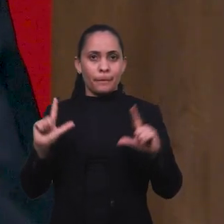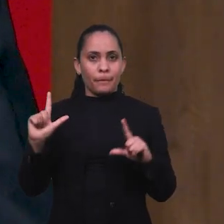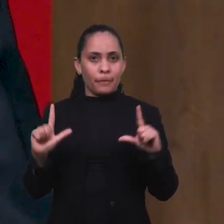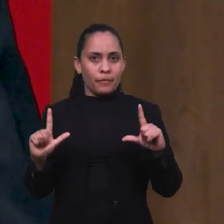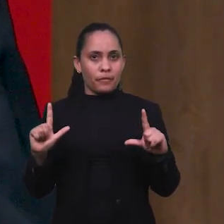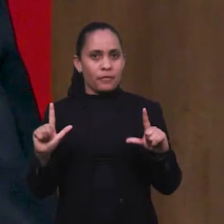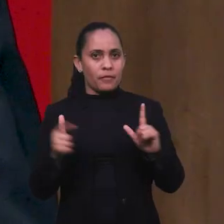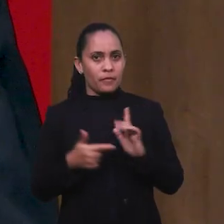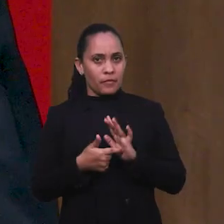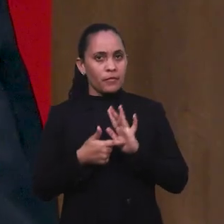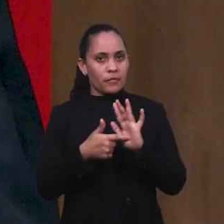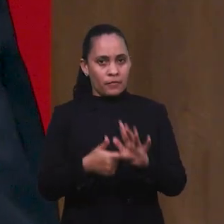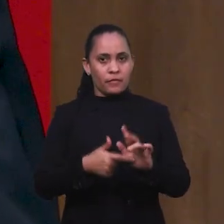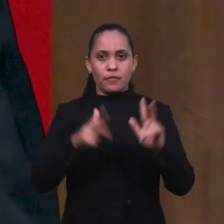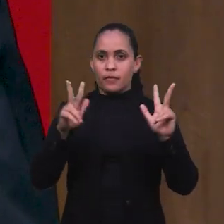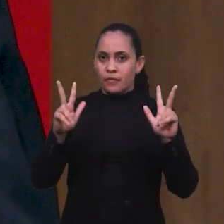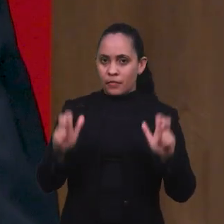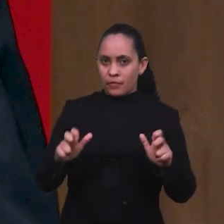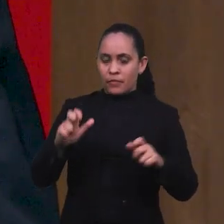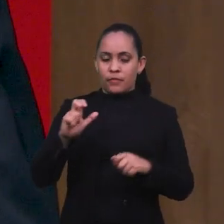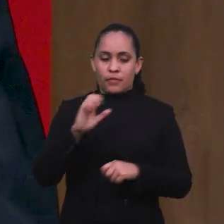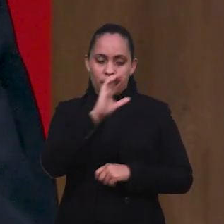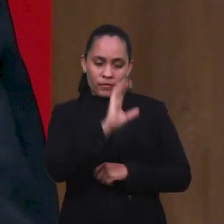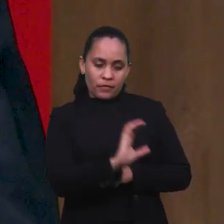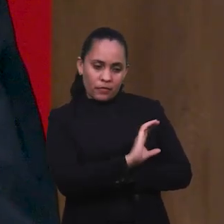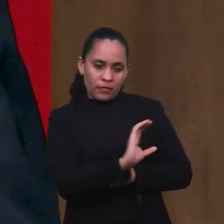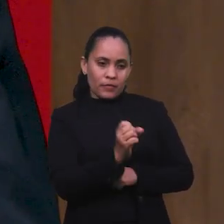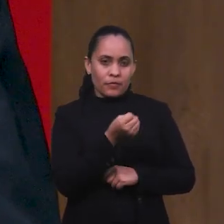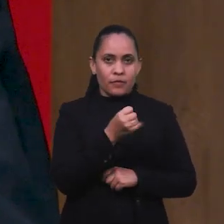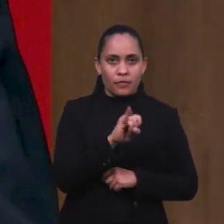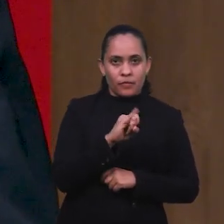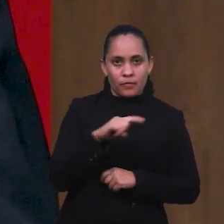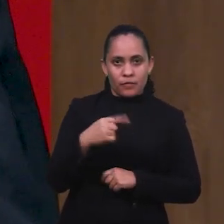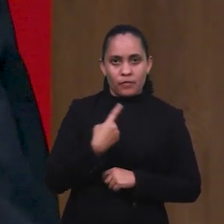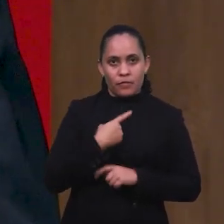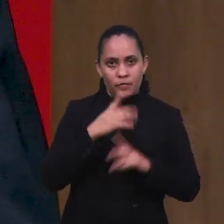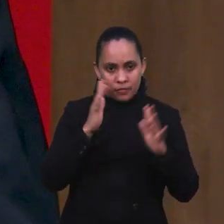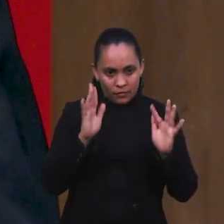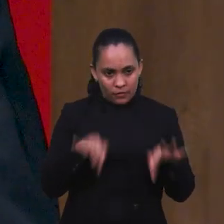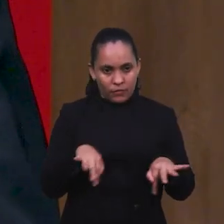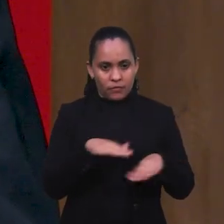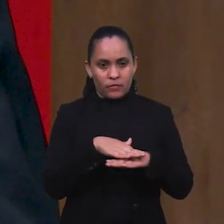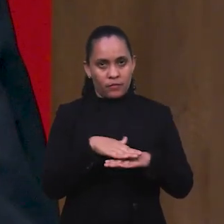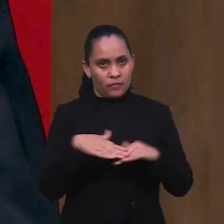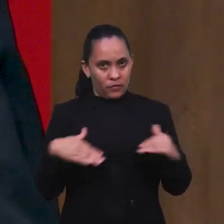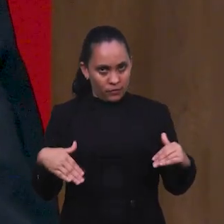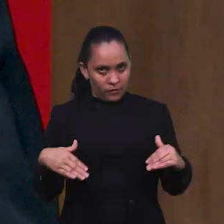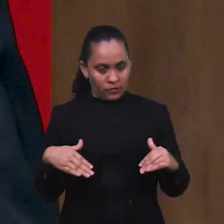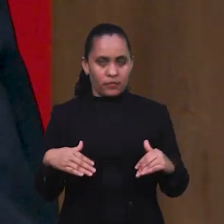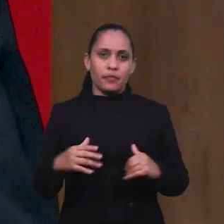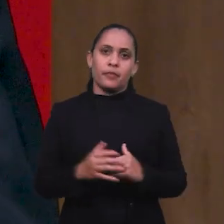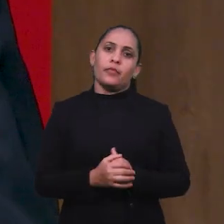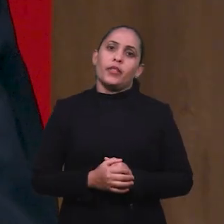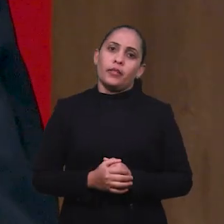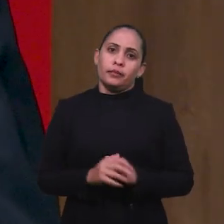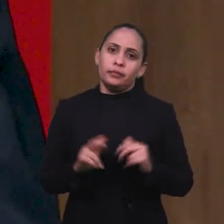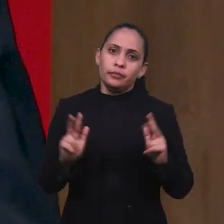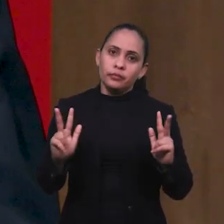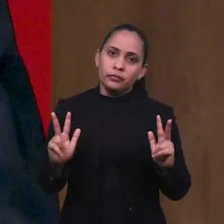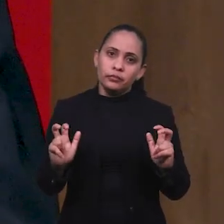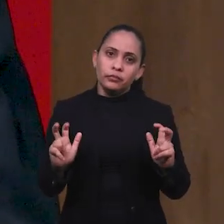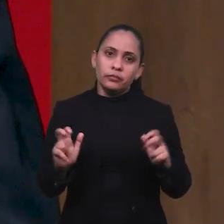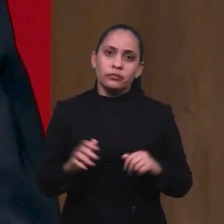um episódio sobre o catolicismo ou se nós já podemos dar por encerrado esse